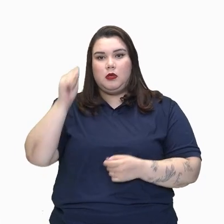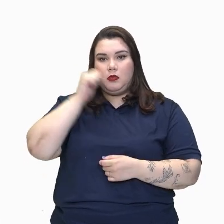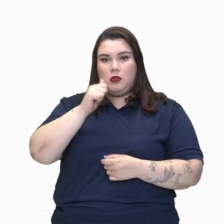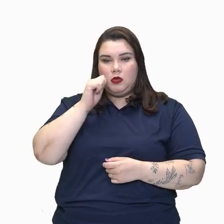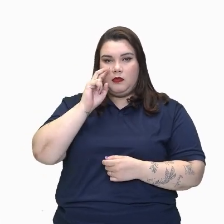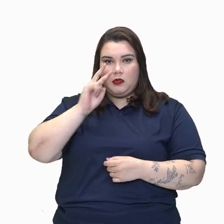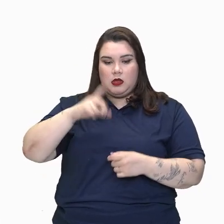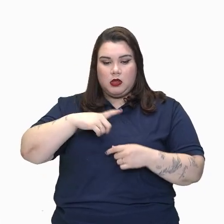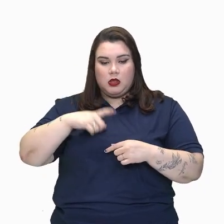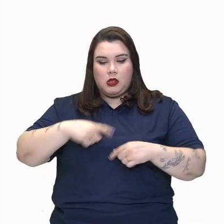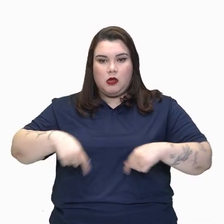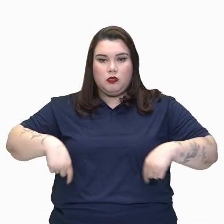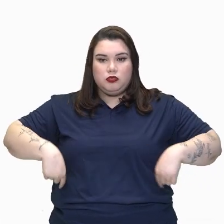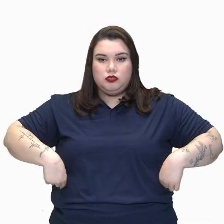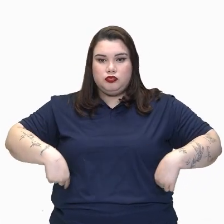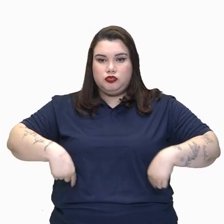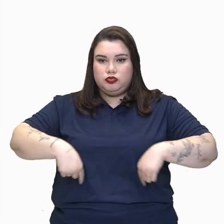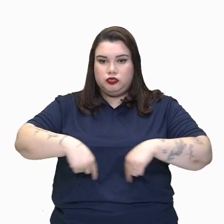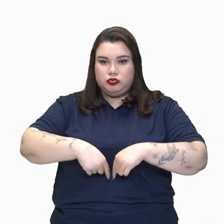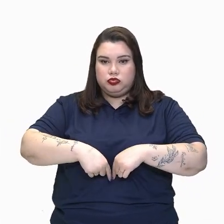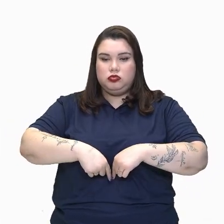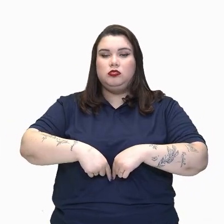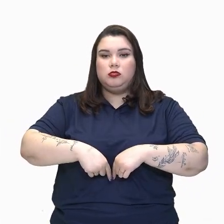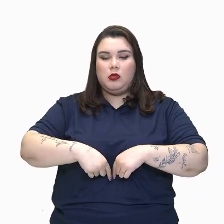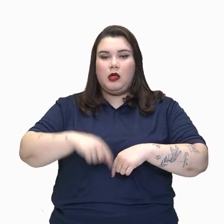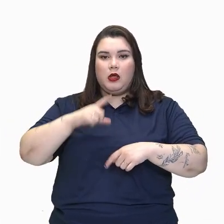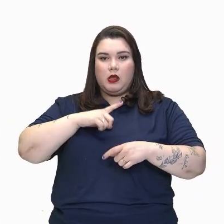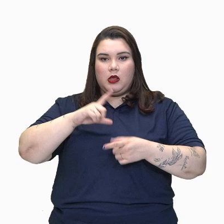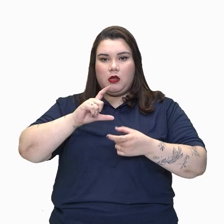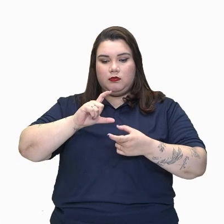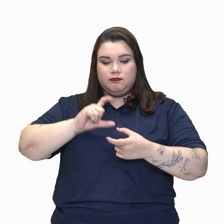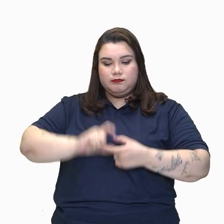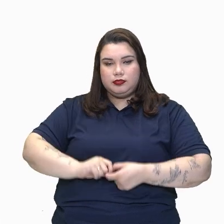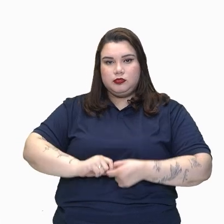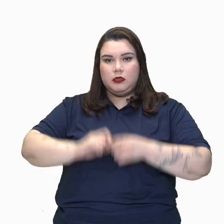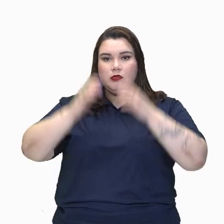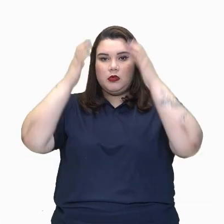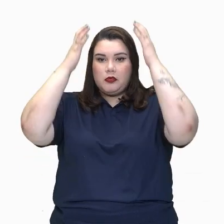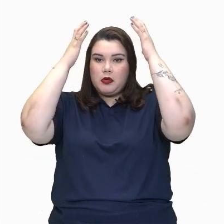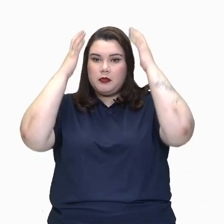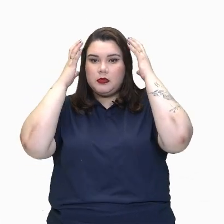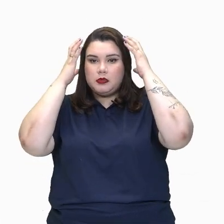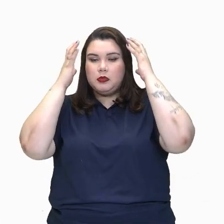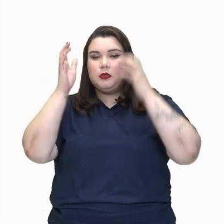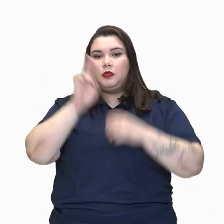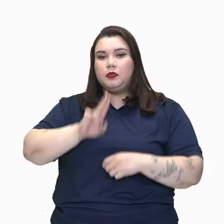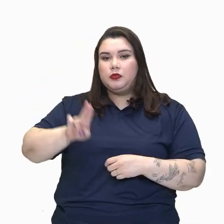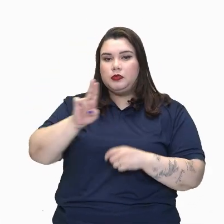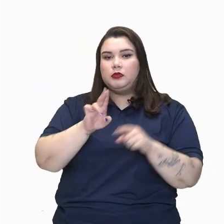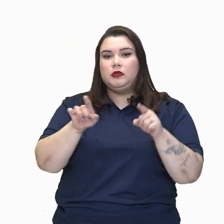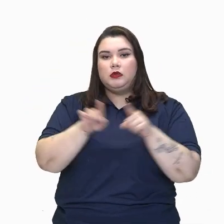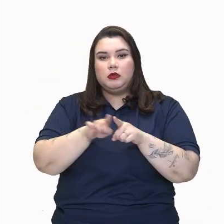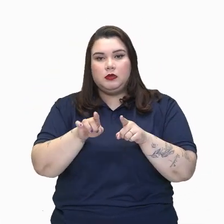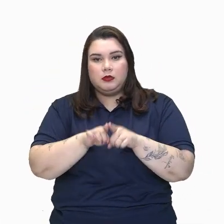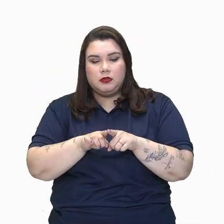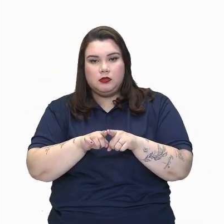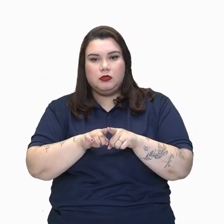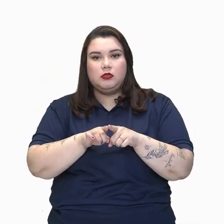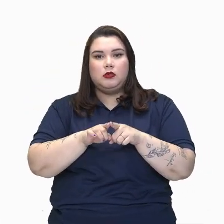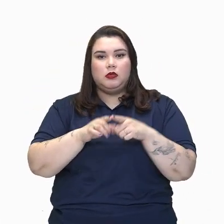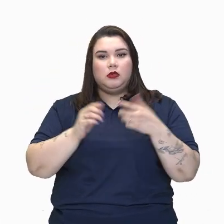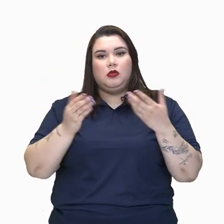cintura dela aí, ó. Tem um aparato, tem um capacete, estão todos eles usando. Então, não é